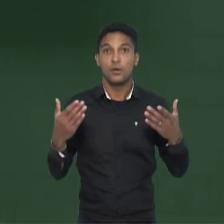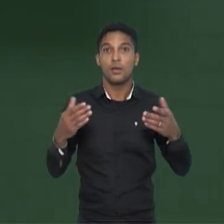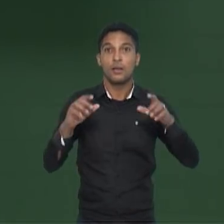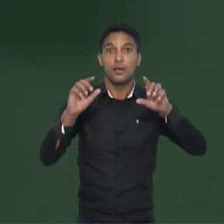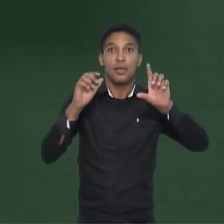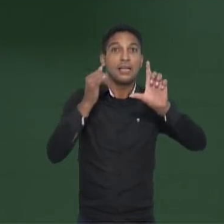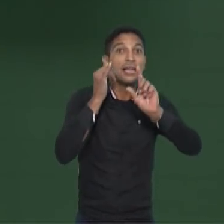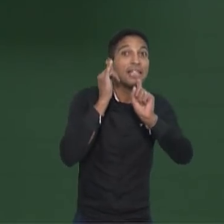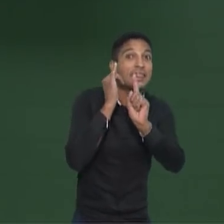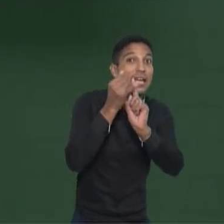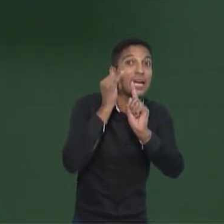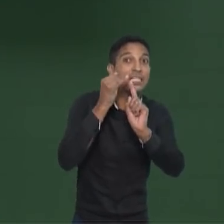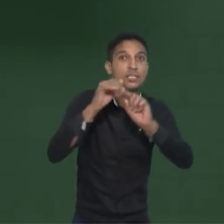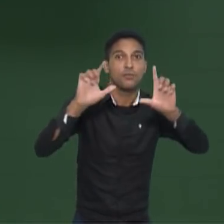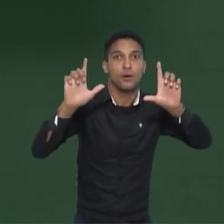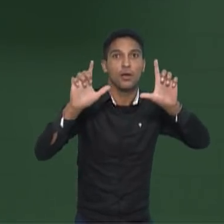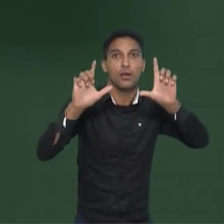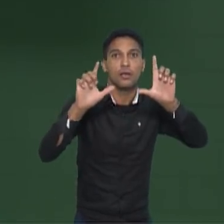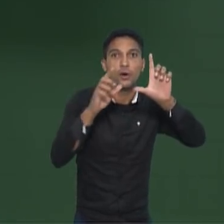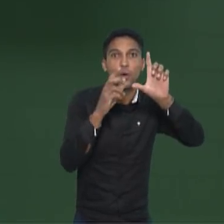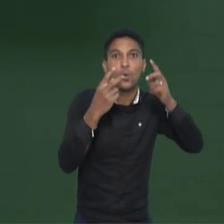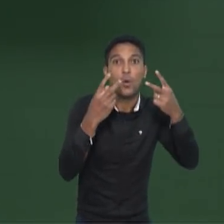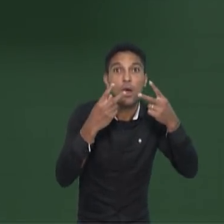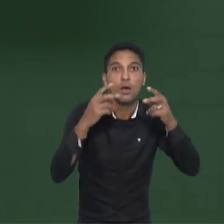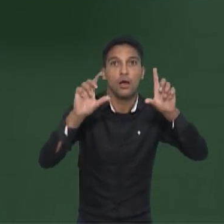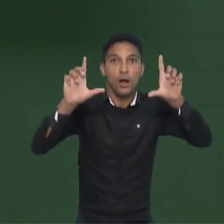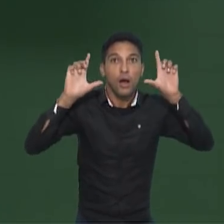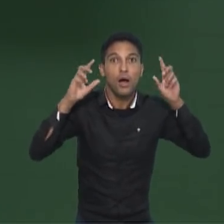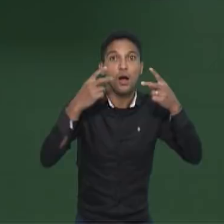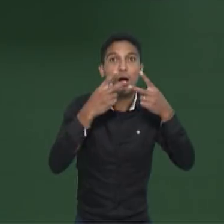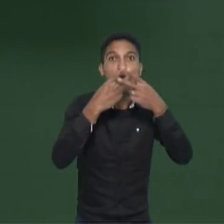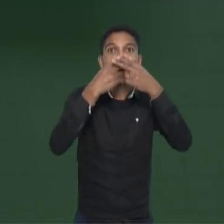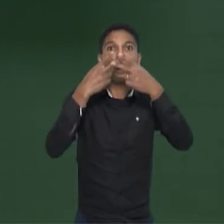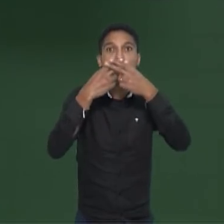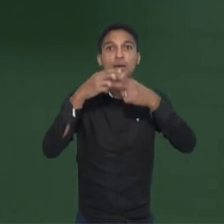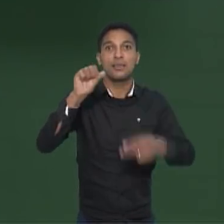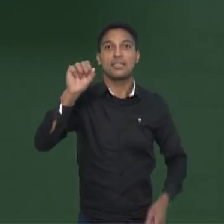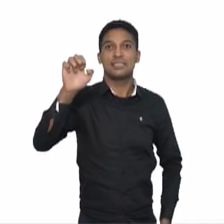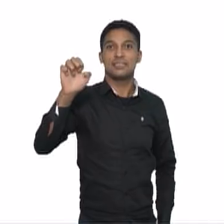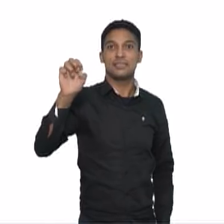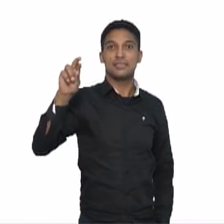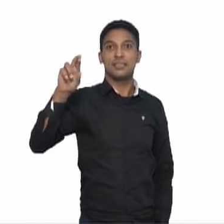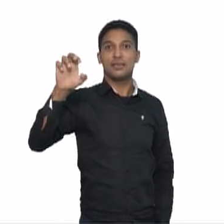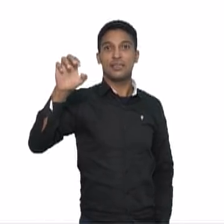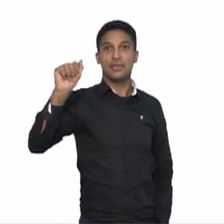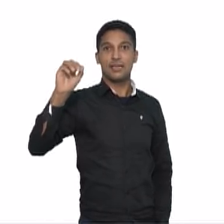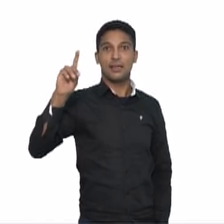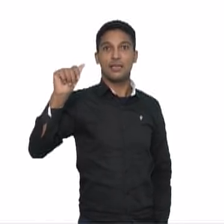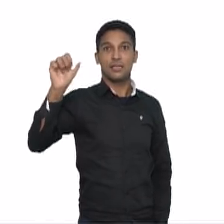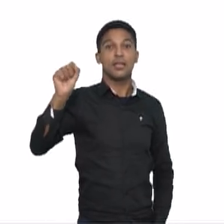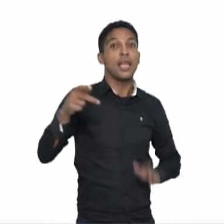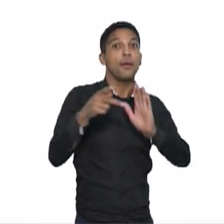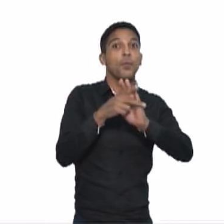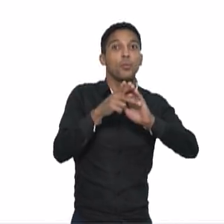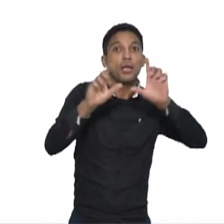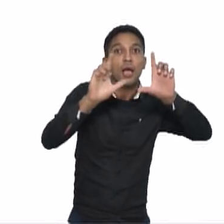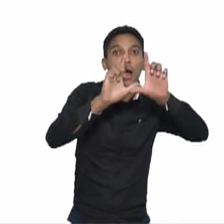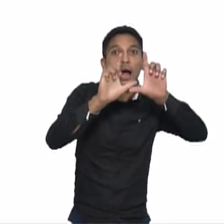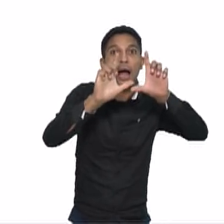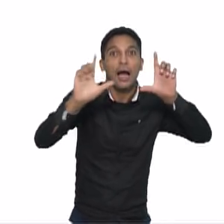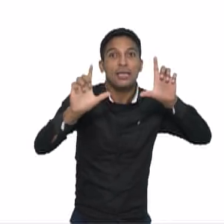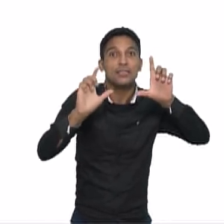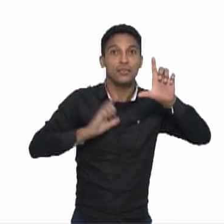A narrativa seriada é uma forma de se contar histórias. Ela se define. A resposta correta é a B. Pela sequência